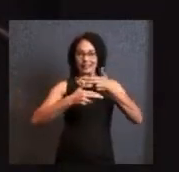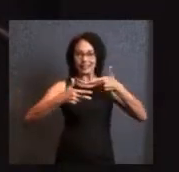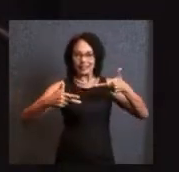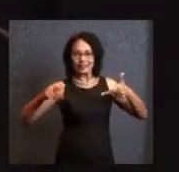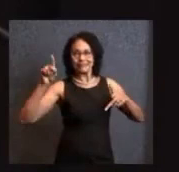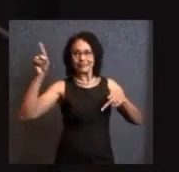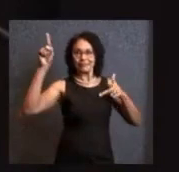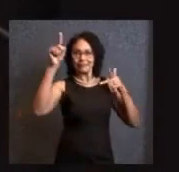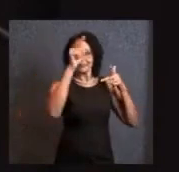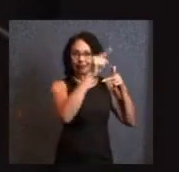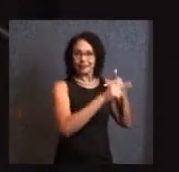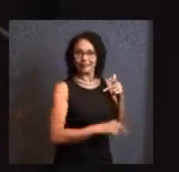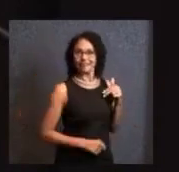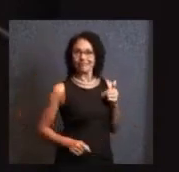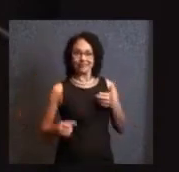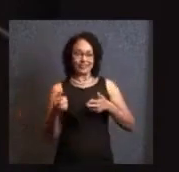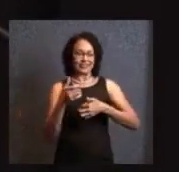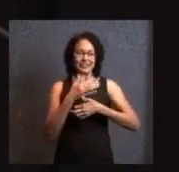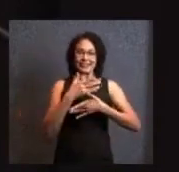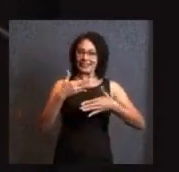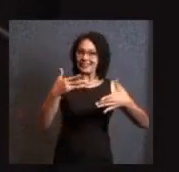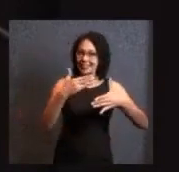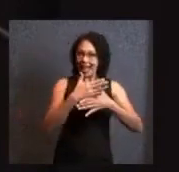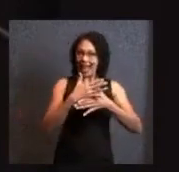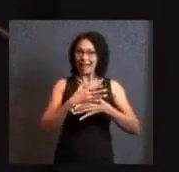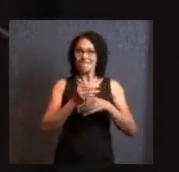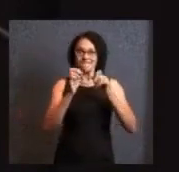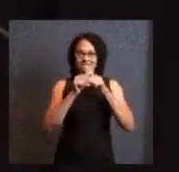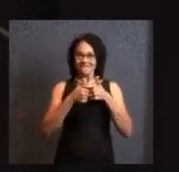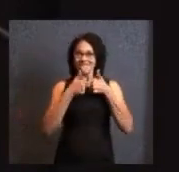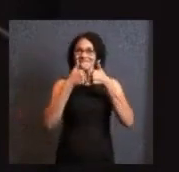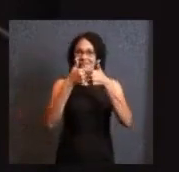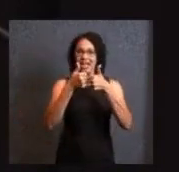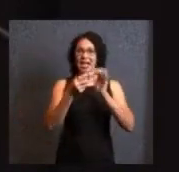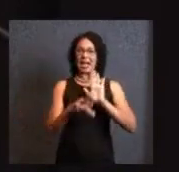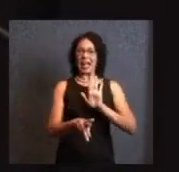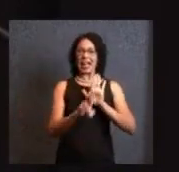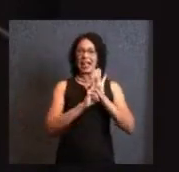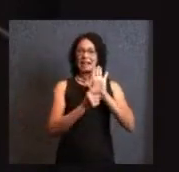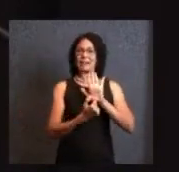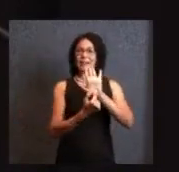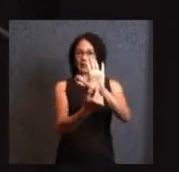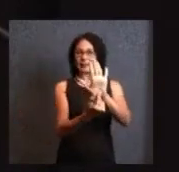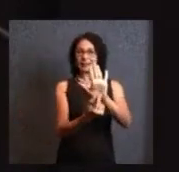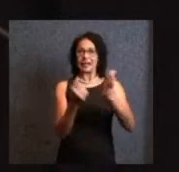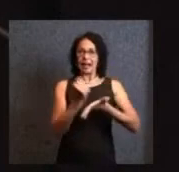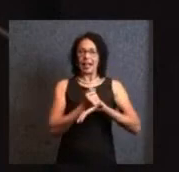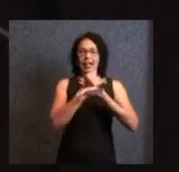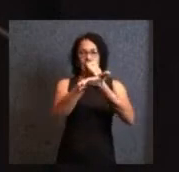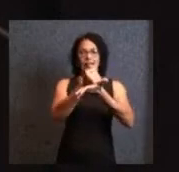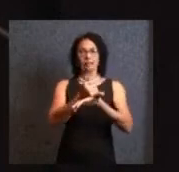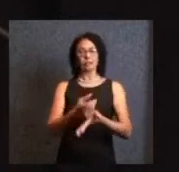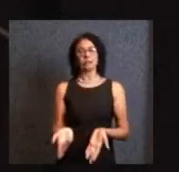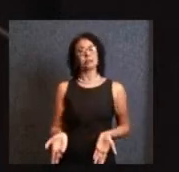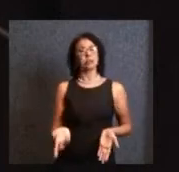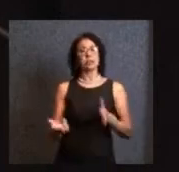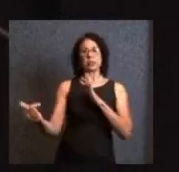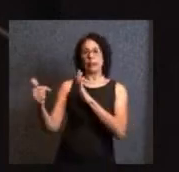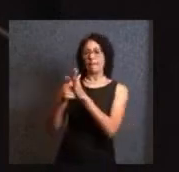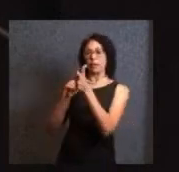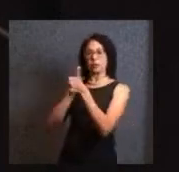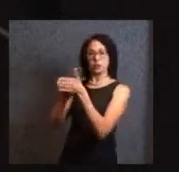bem, né? Então, é dessa forma que nós apoiamos. Também ficamos à disposição do município